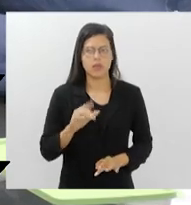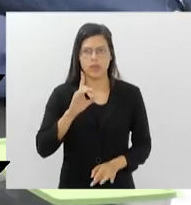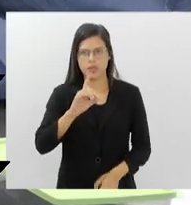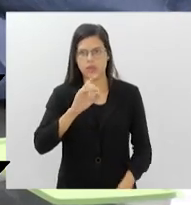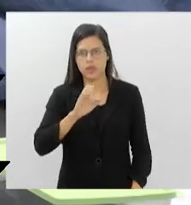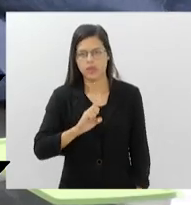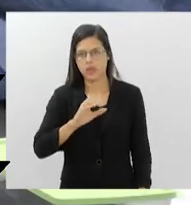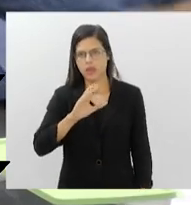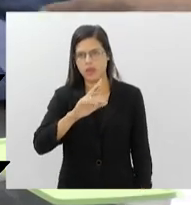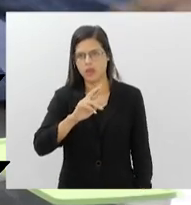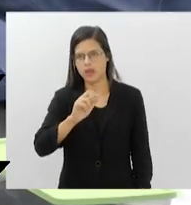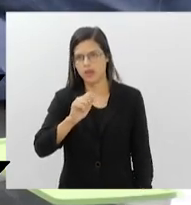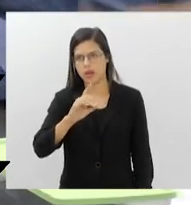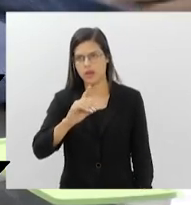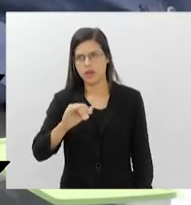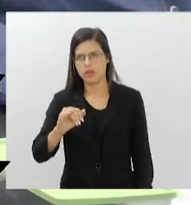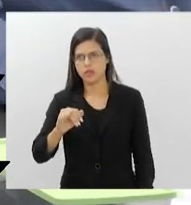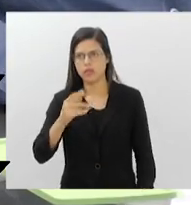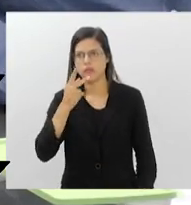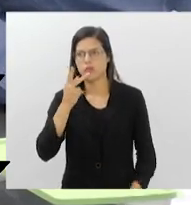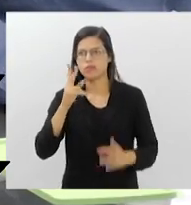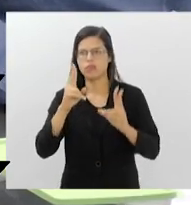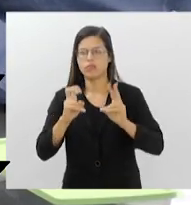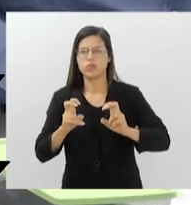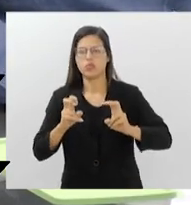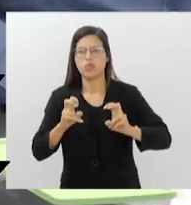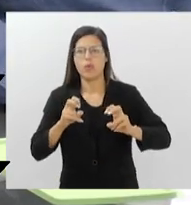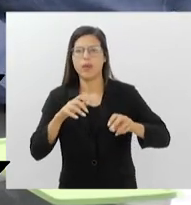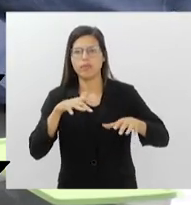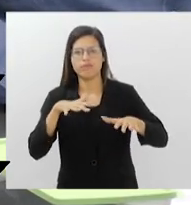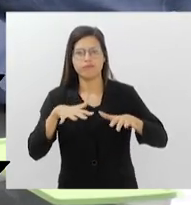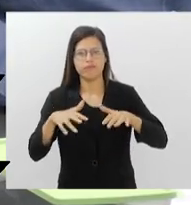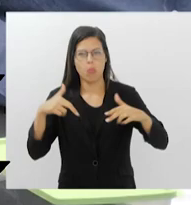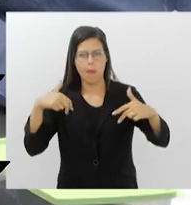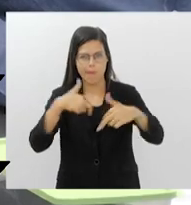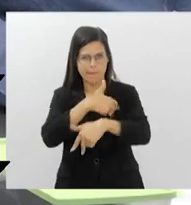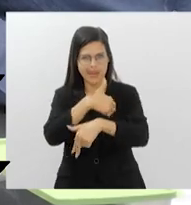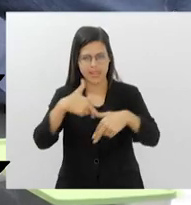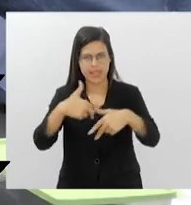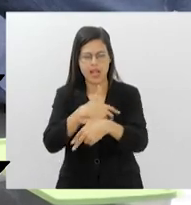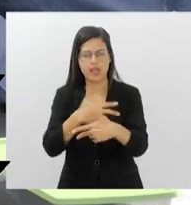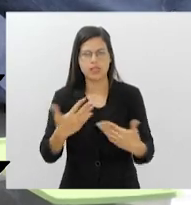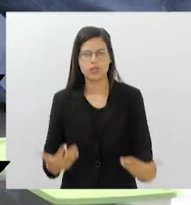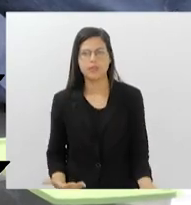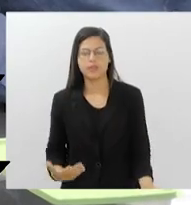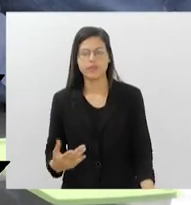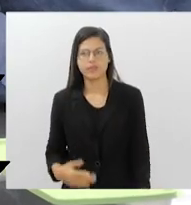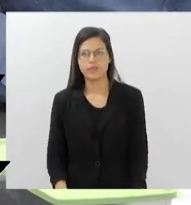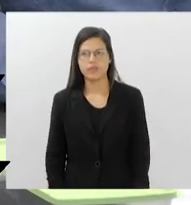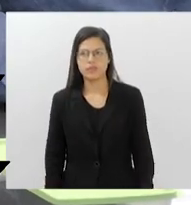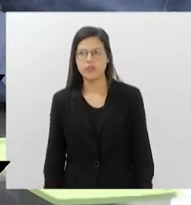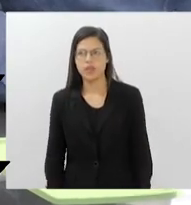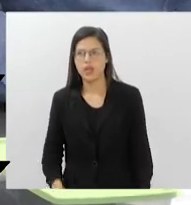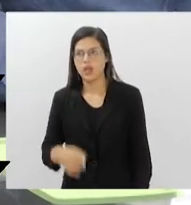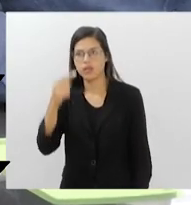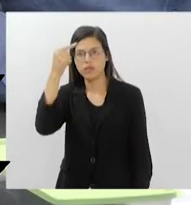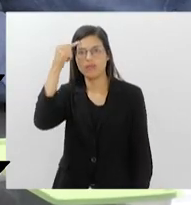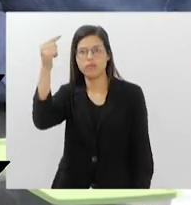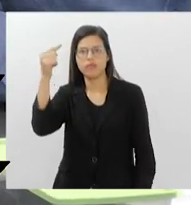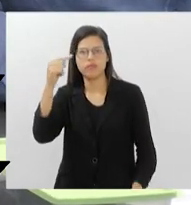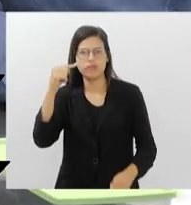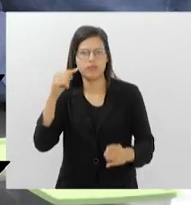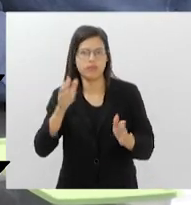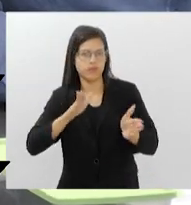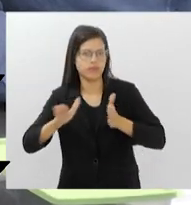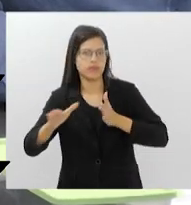aí se discutiu a questão da mobilidade aí surgiu a ideia dessa história da acessibilidade ser para todas as